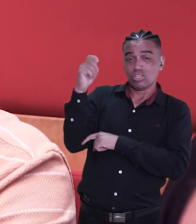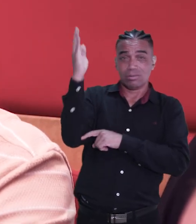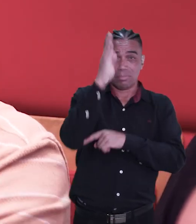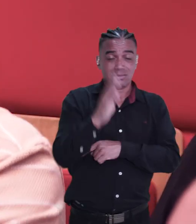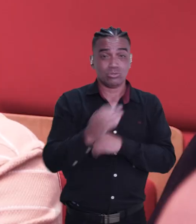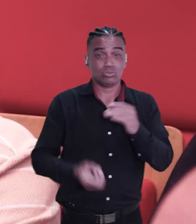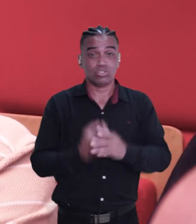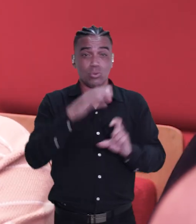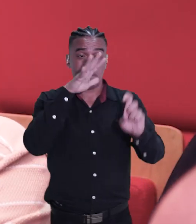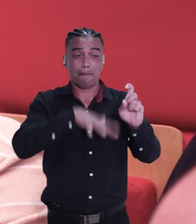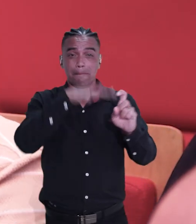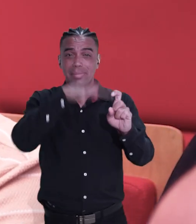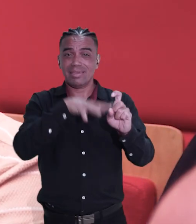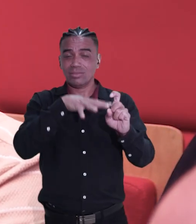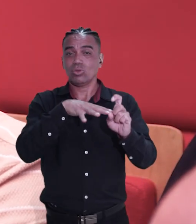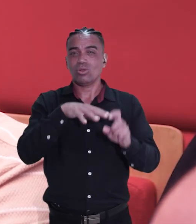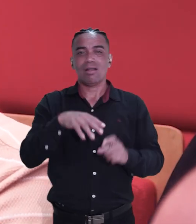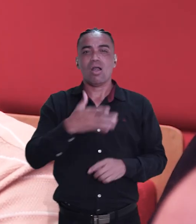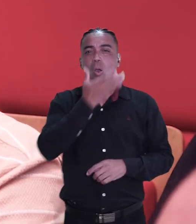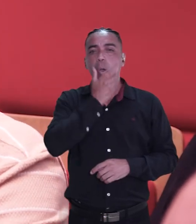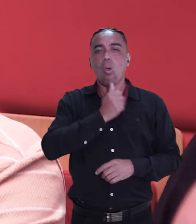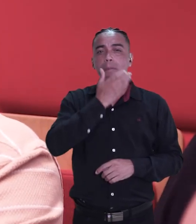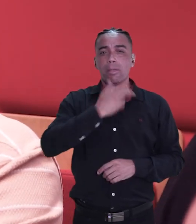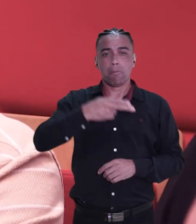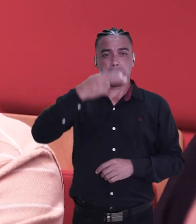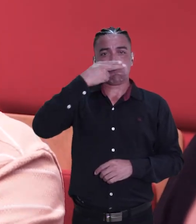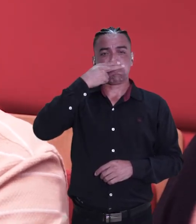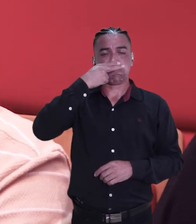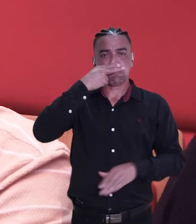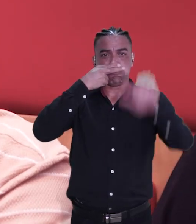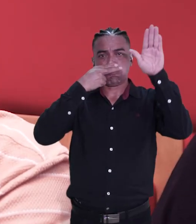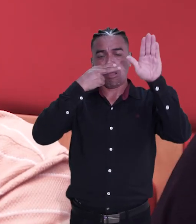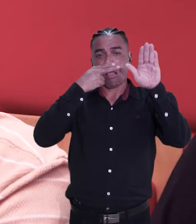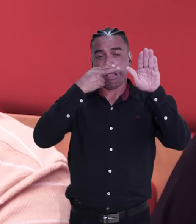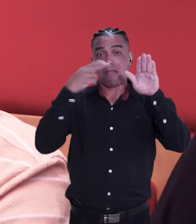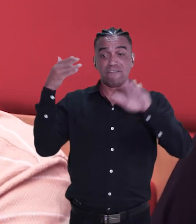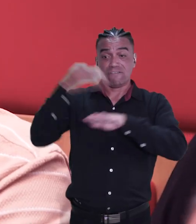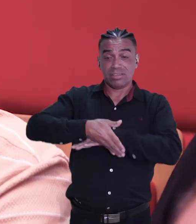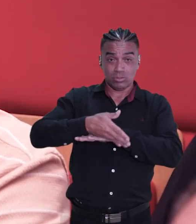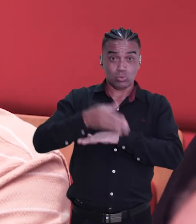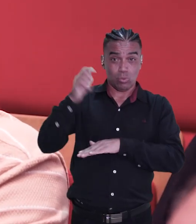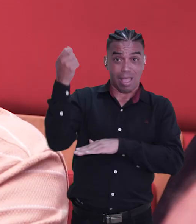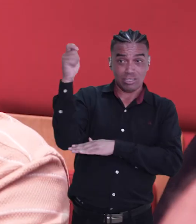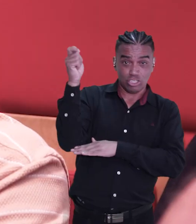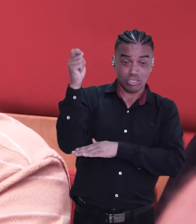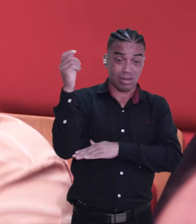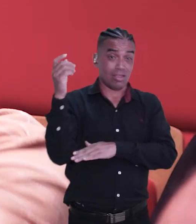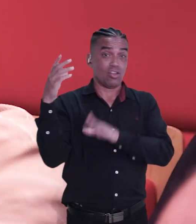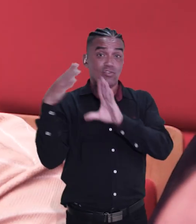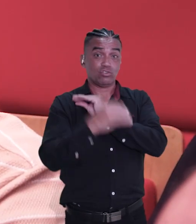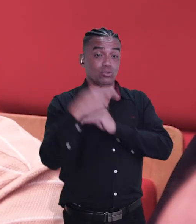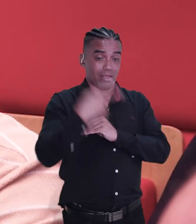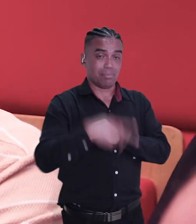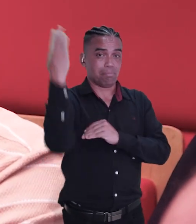Brasil, surgiu um mito de que o Hitler teria vindo para a Argentina e depois para o Brasil, e até morrido aqui, talvez, no Brasil, teria